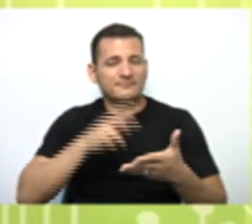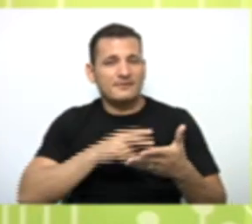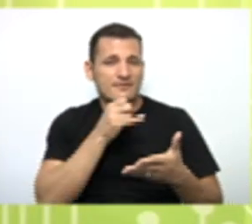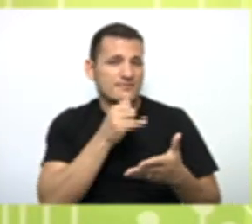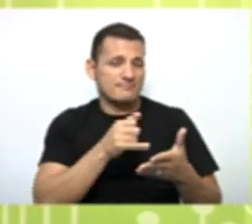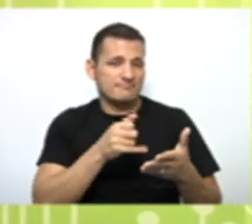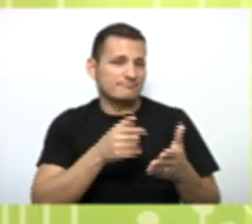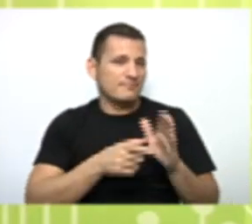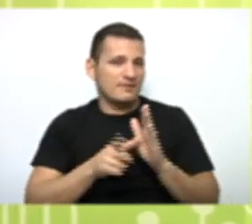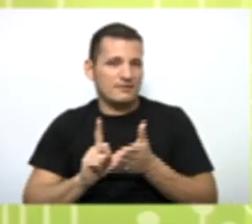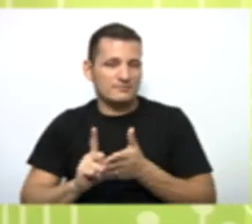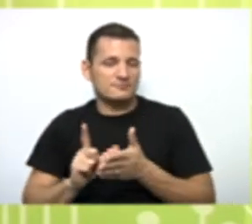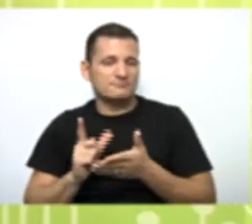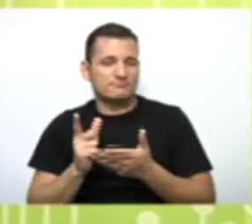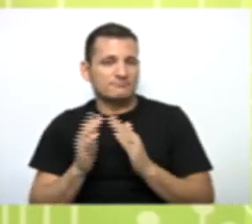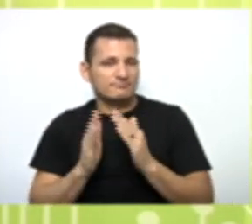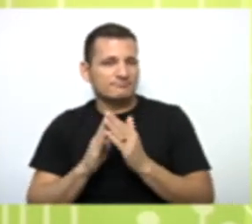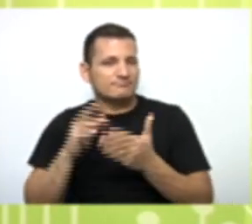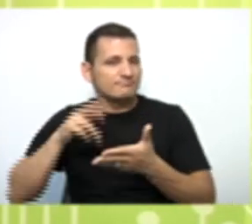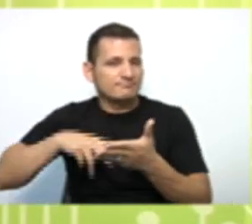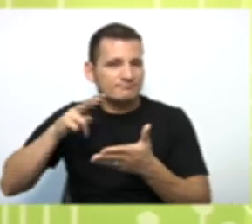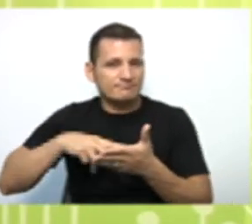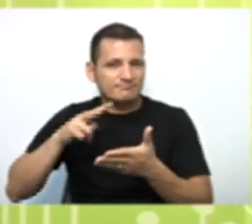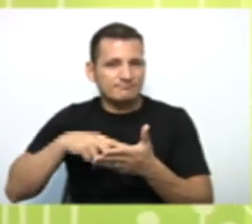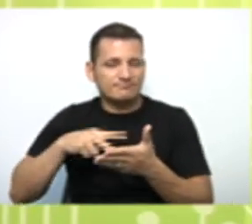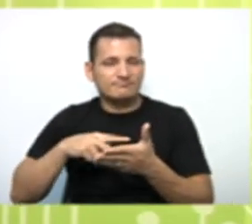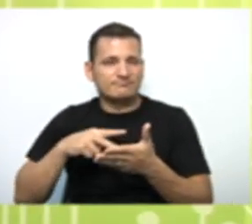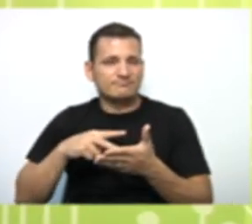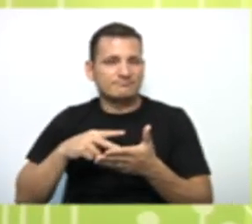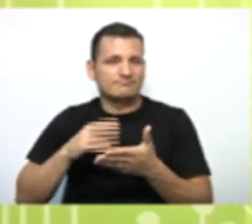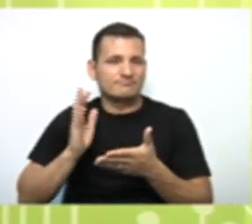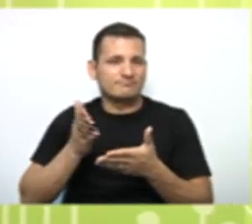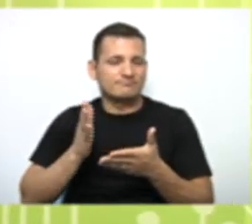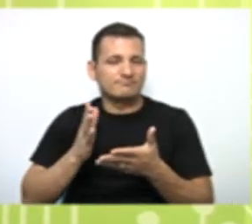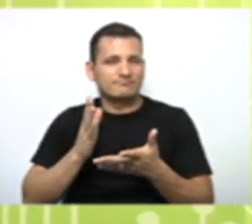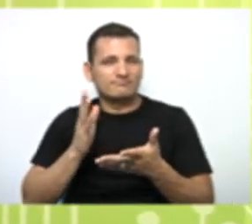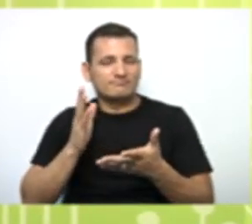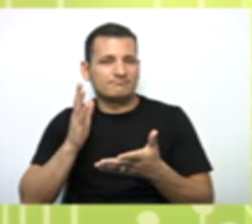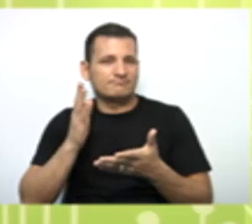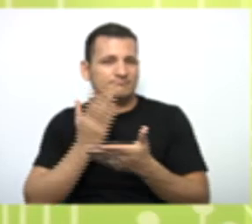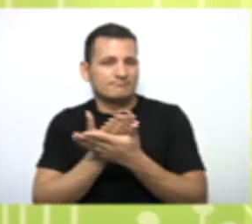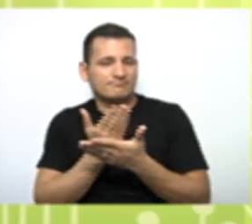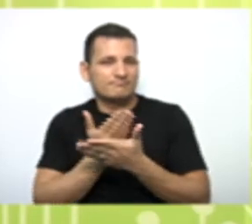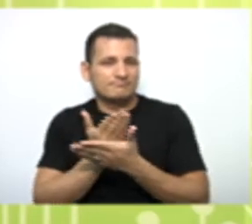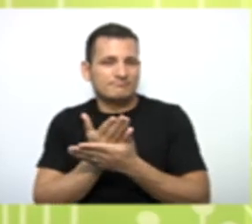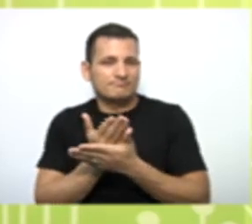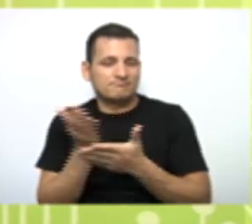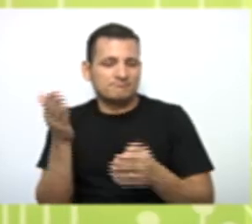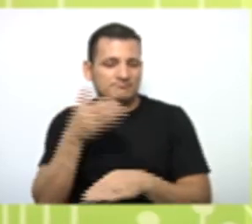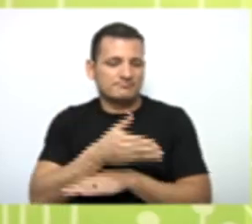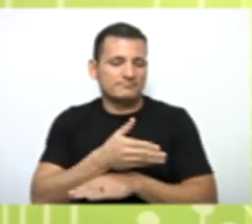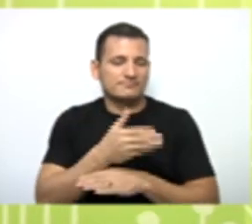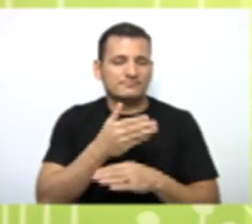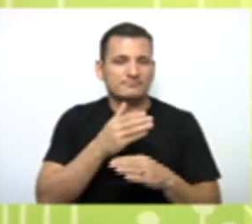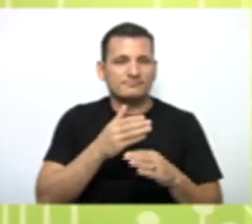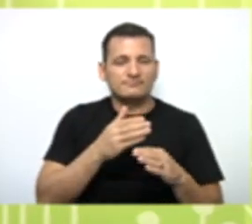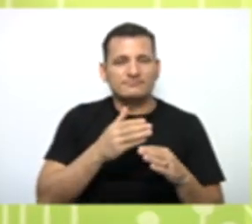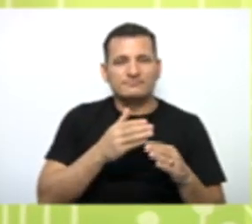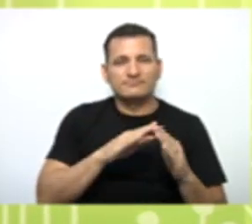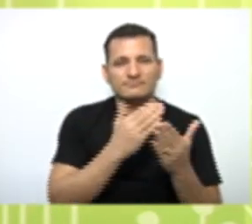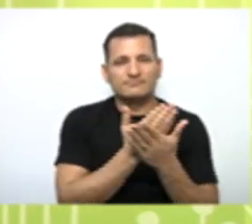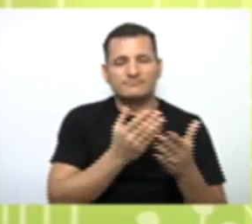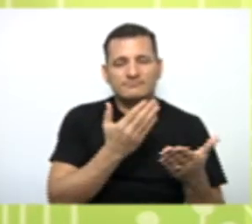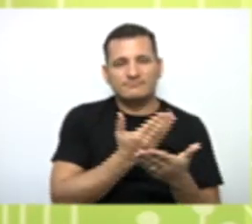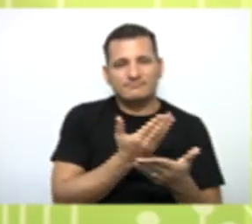a aula, já dê uma olhada no material, já dê uma olhada no guia de estudo e já estejam preparados para tirar as dúvidas, né,